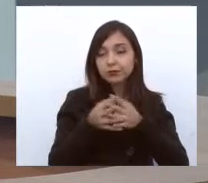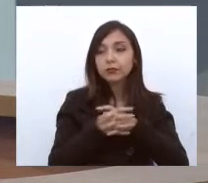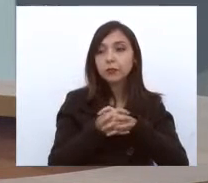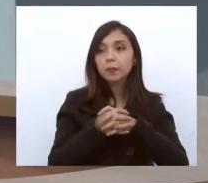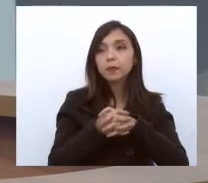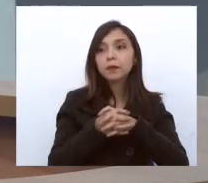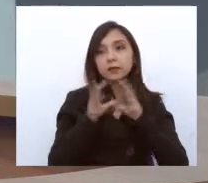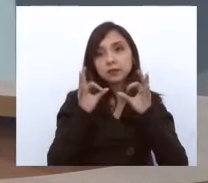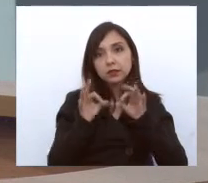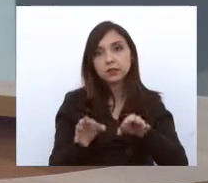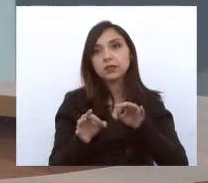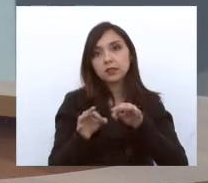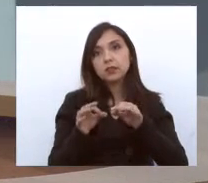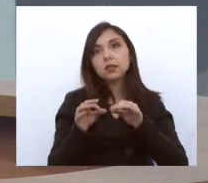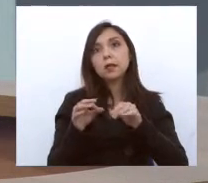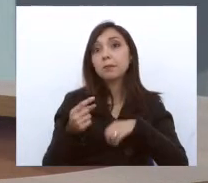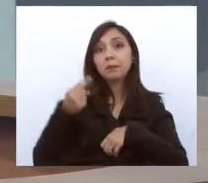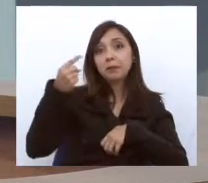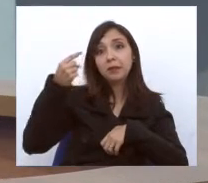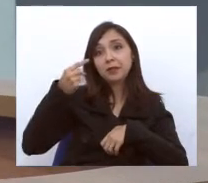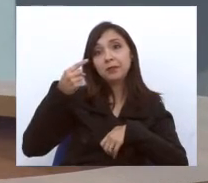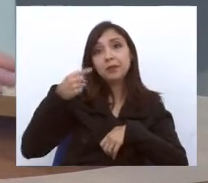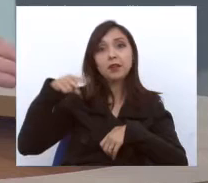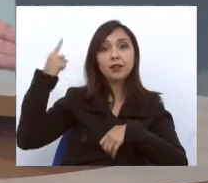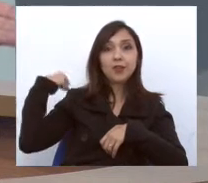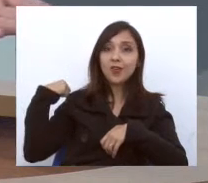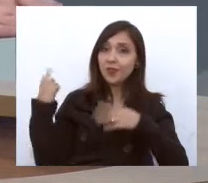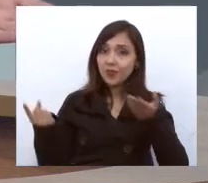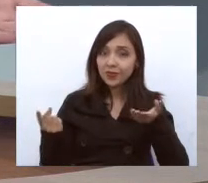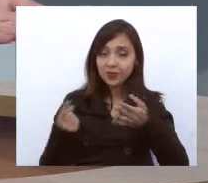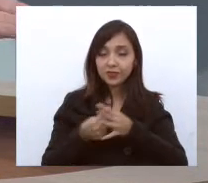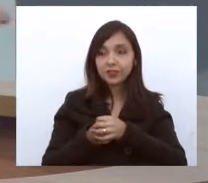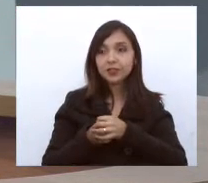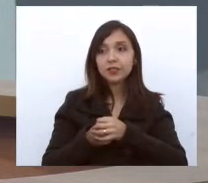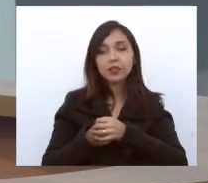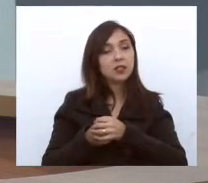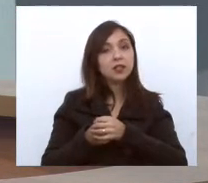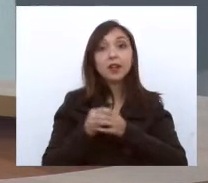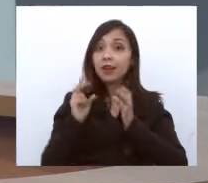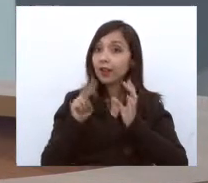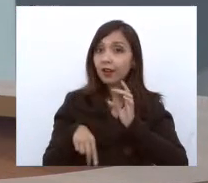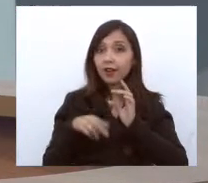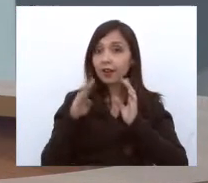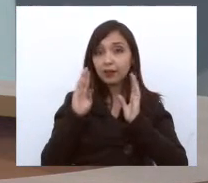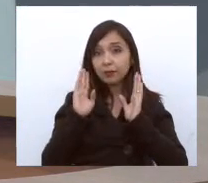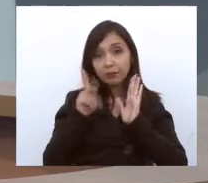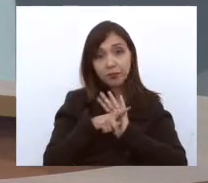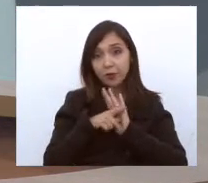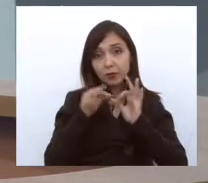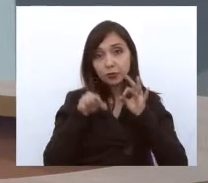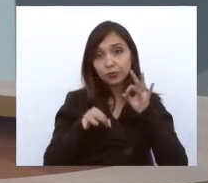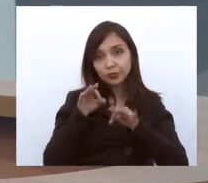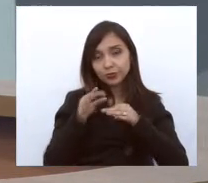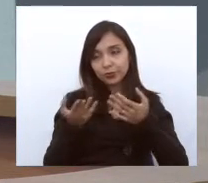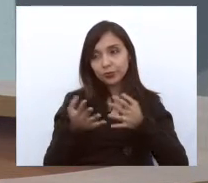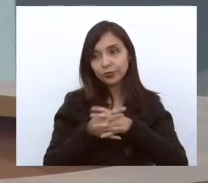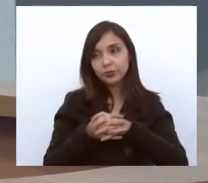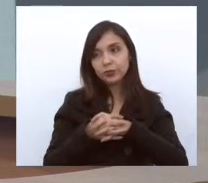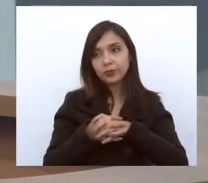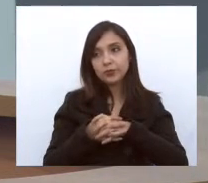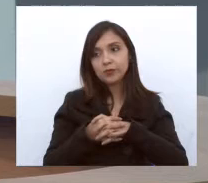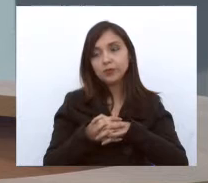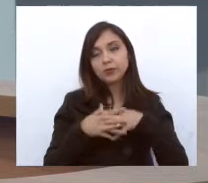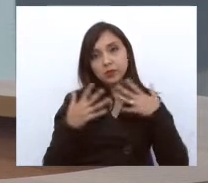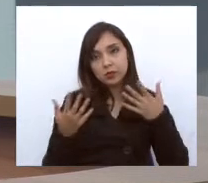55%, com certeza vai prevalecer a posterior. Isso é automático. É o princípio jurídico. Eu falei,